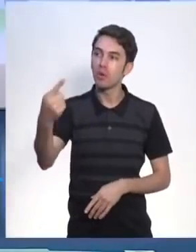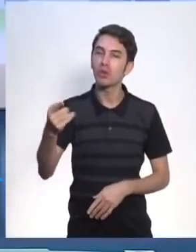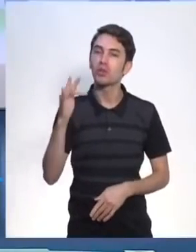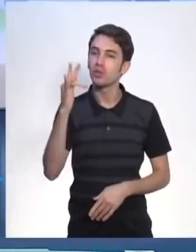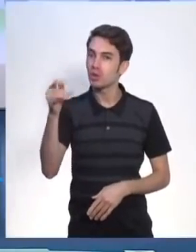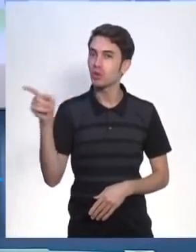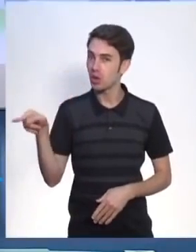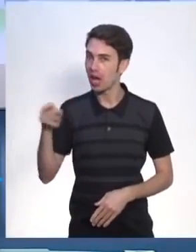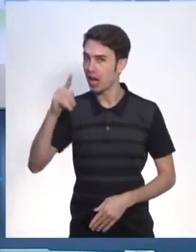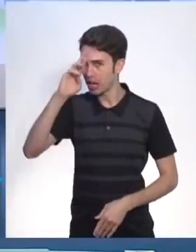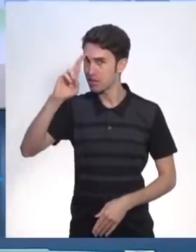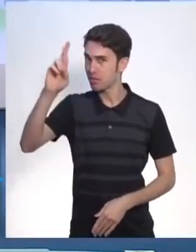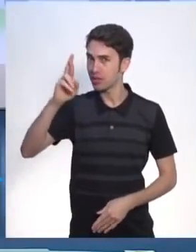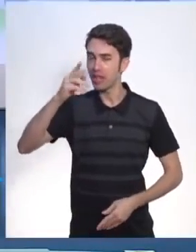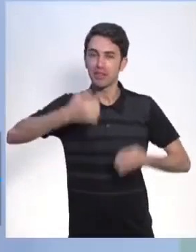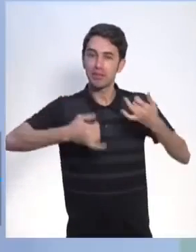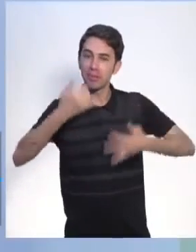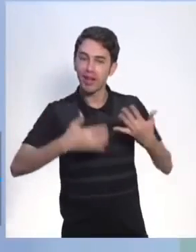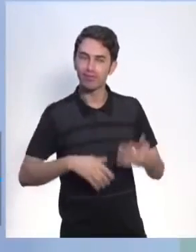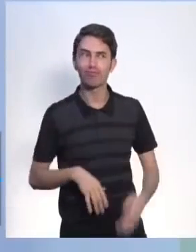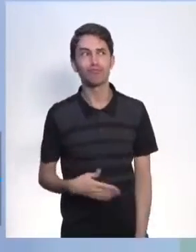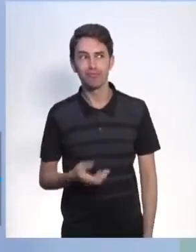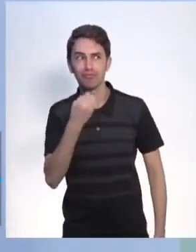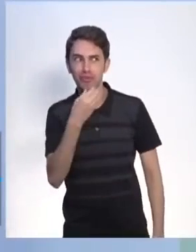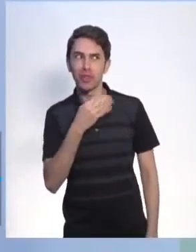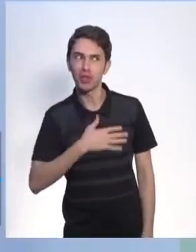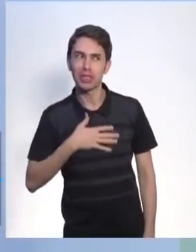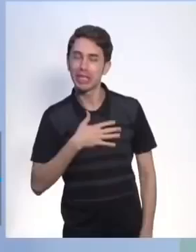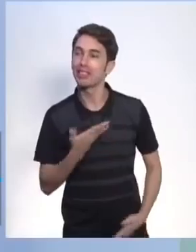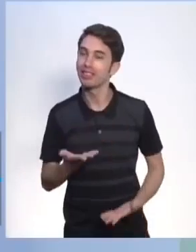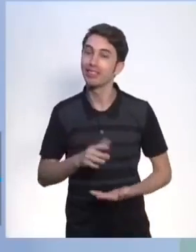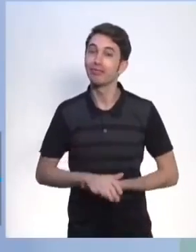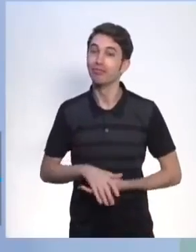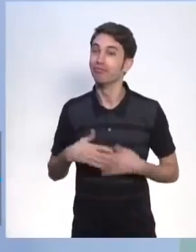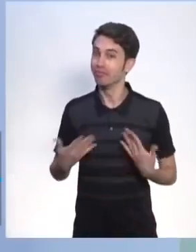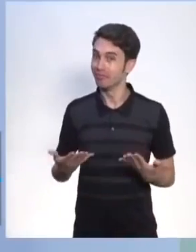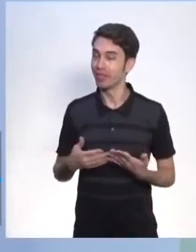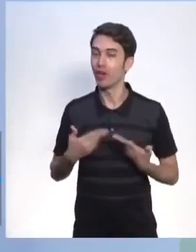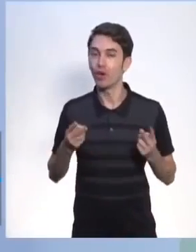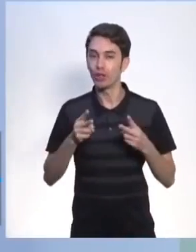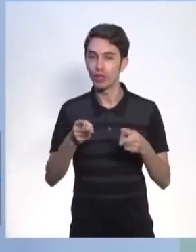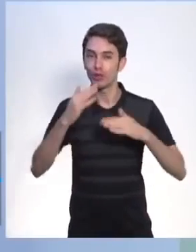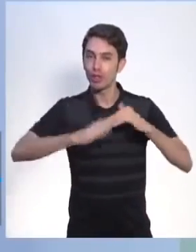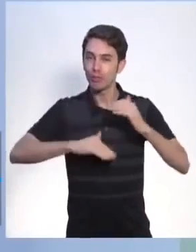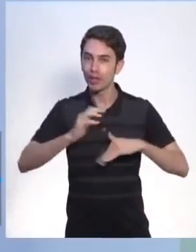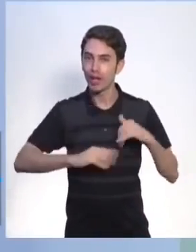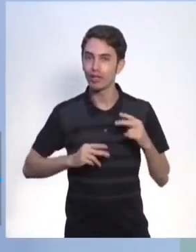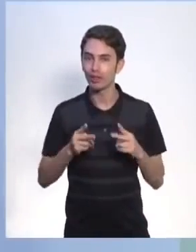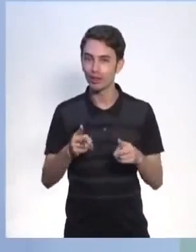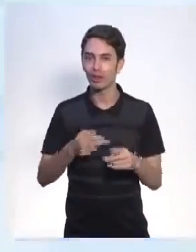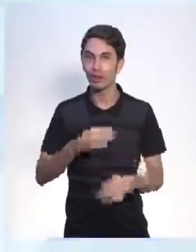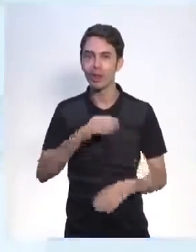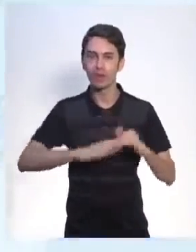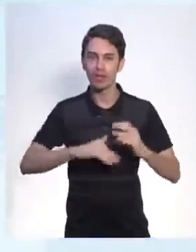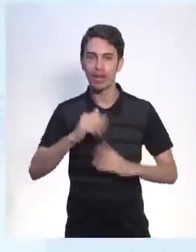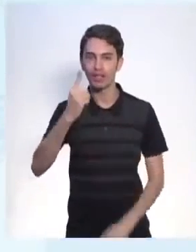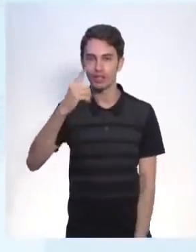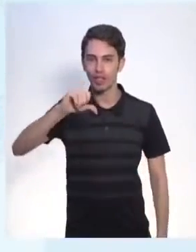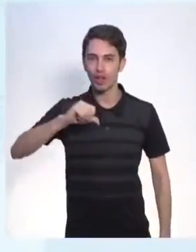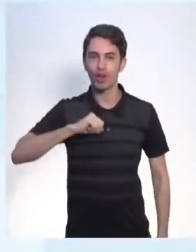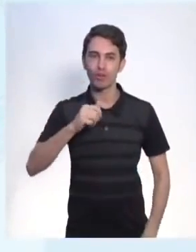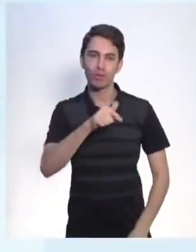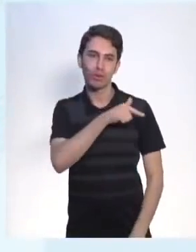ideia, Então hoje aqui nós vamos continuar a habilidade, né? É a habilidade 19 do sétimo